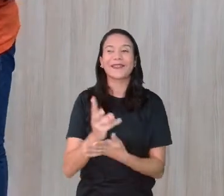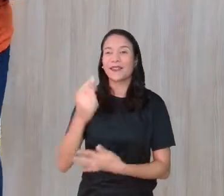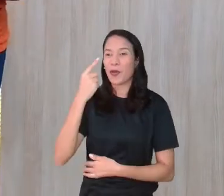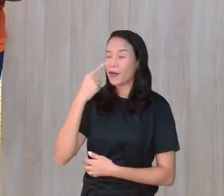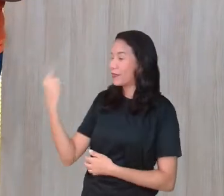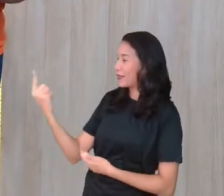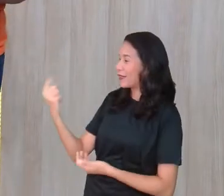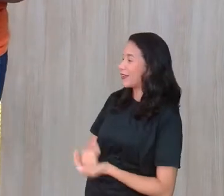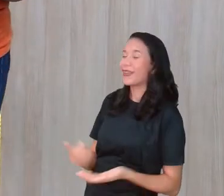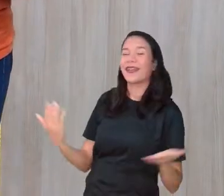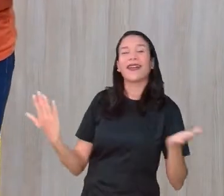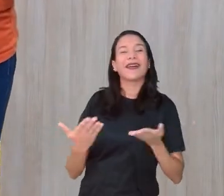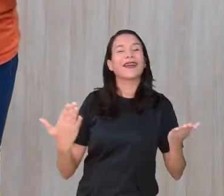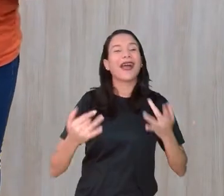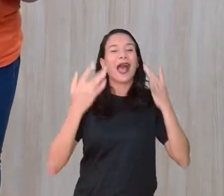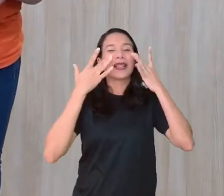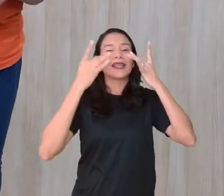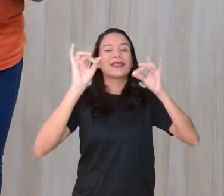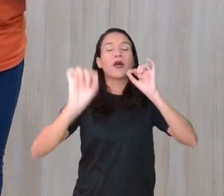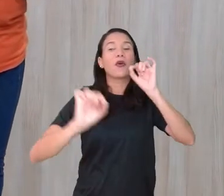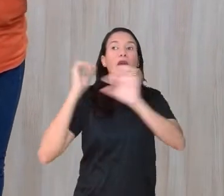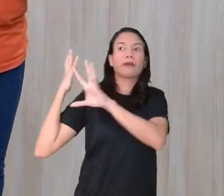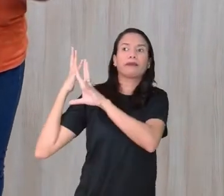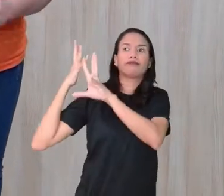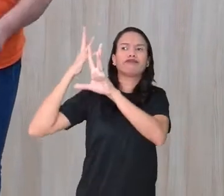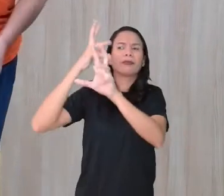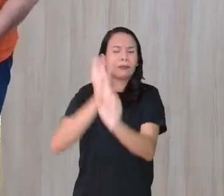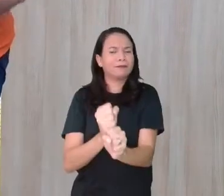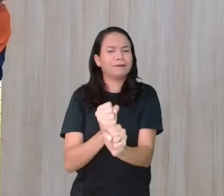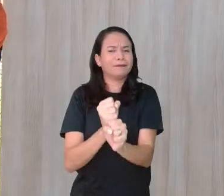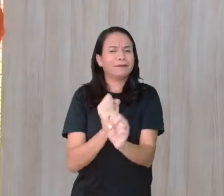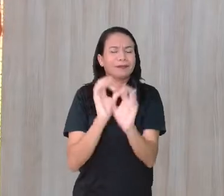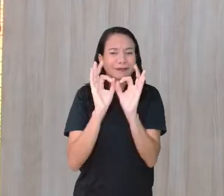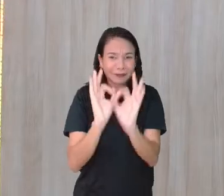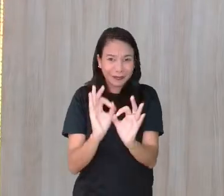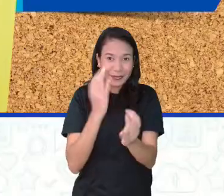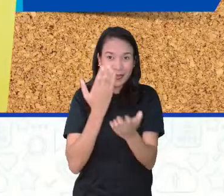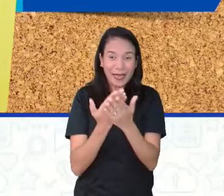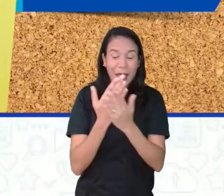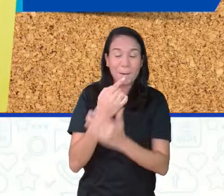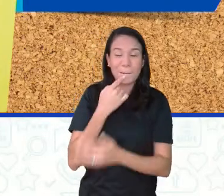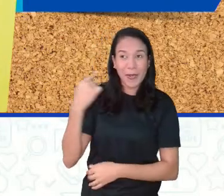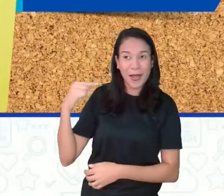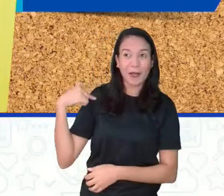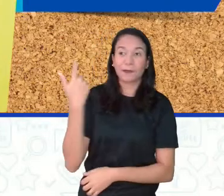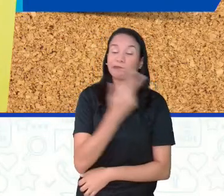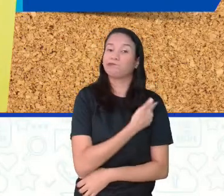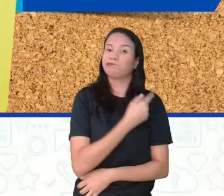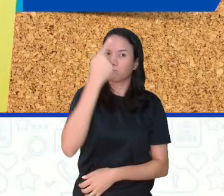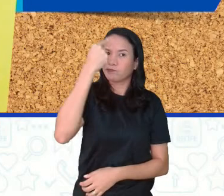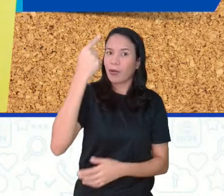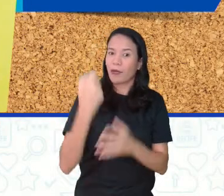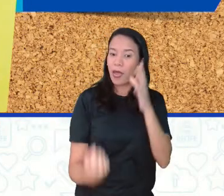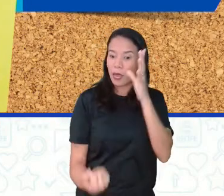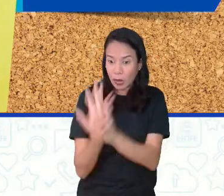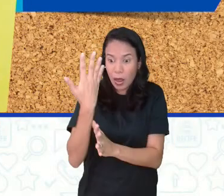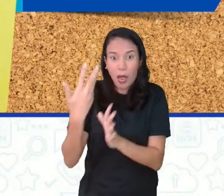estou chamando a atenção aqui para uma revisão bem rápida. Na aula passada, nós vimos a origem dos seres